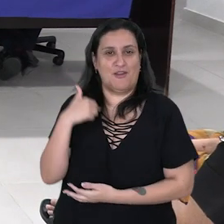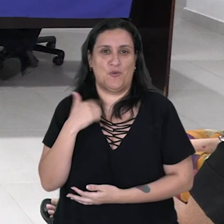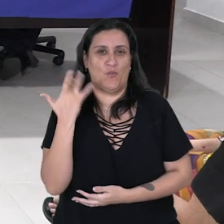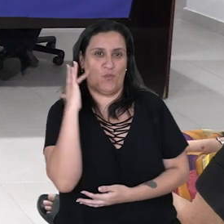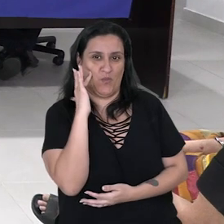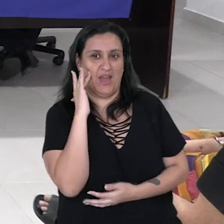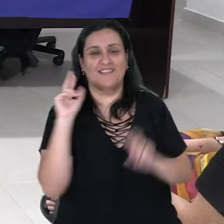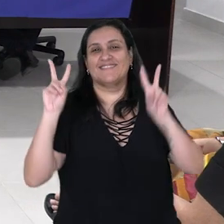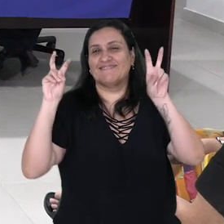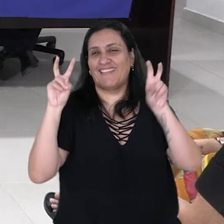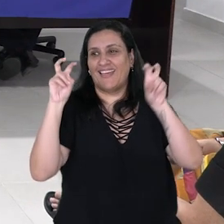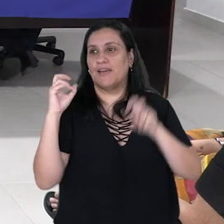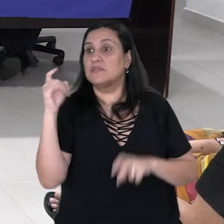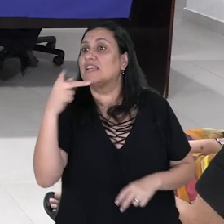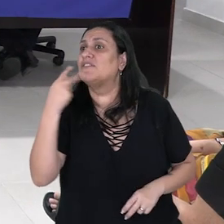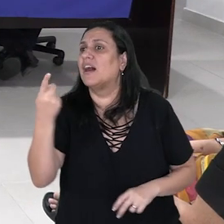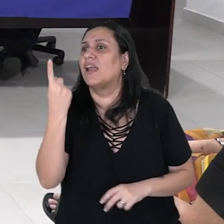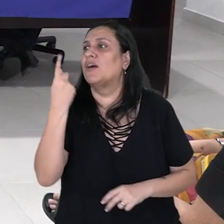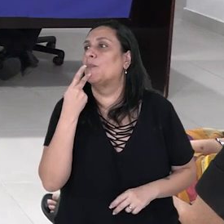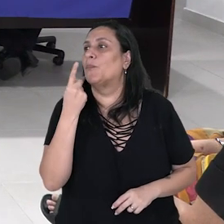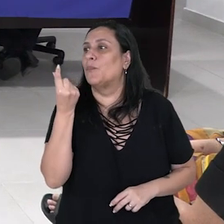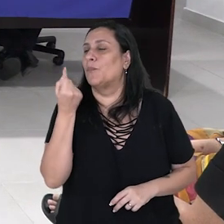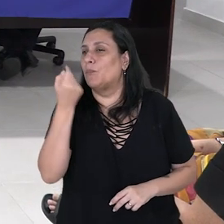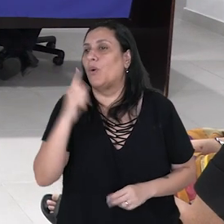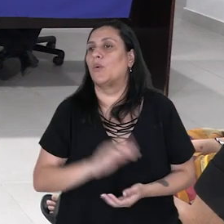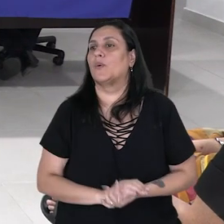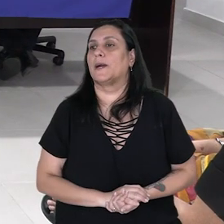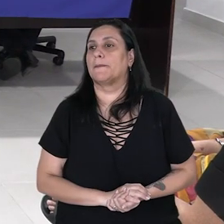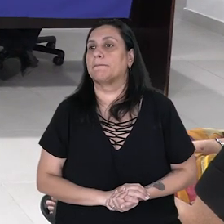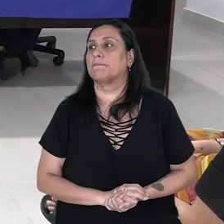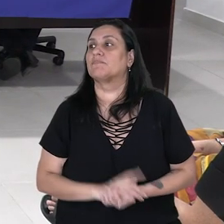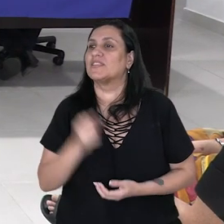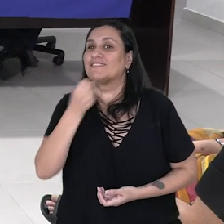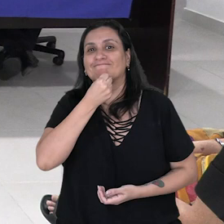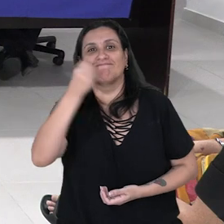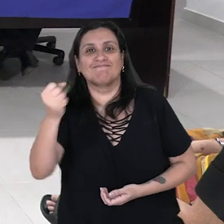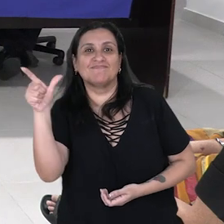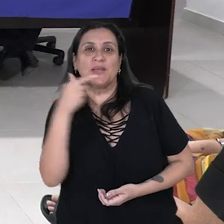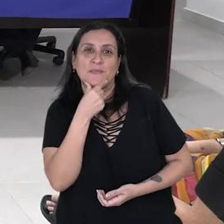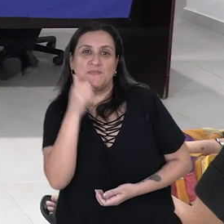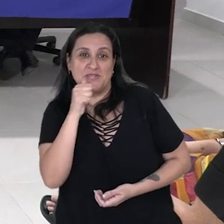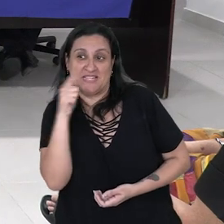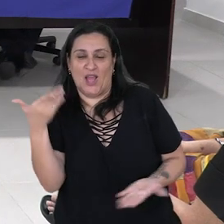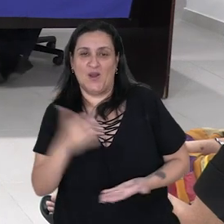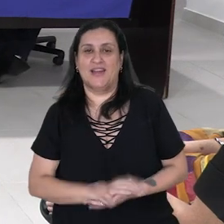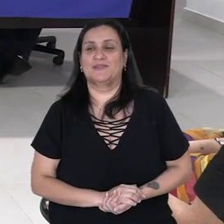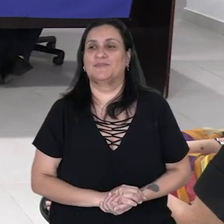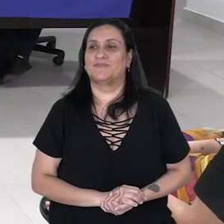esse pequeno evento... Você quer falar? Tá. Então, não é para encerrar agora.